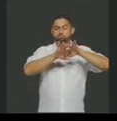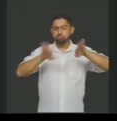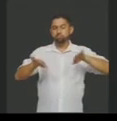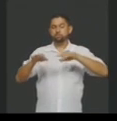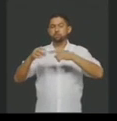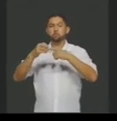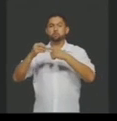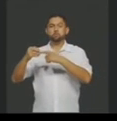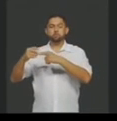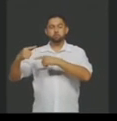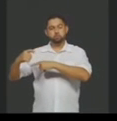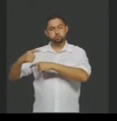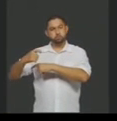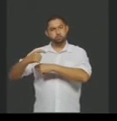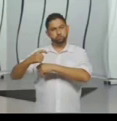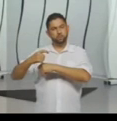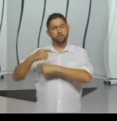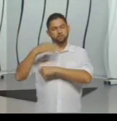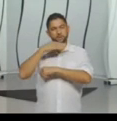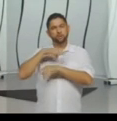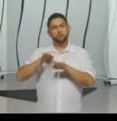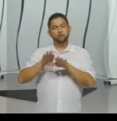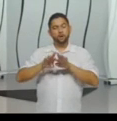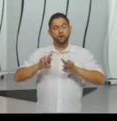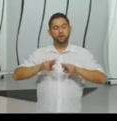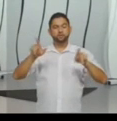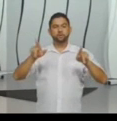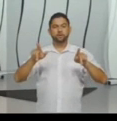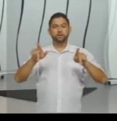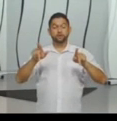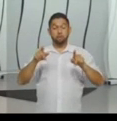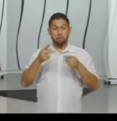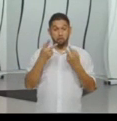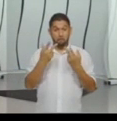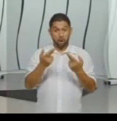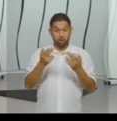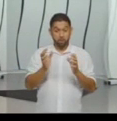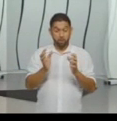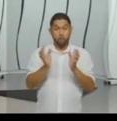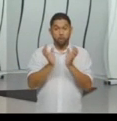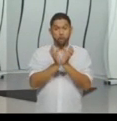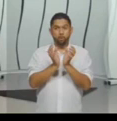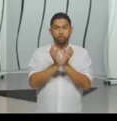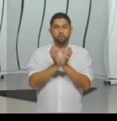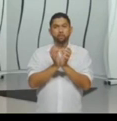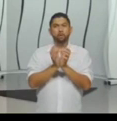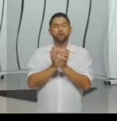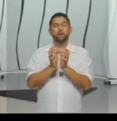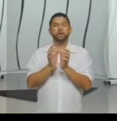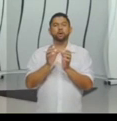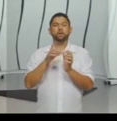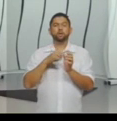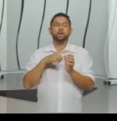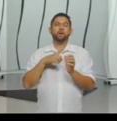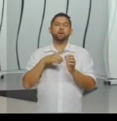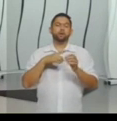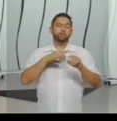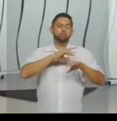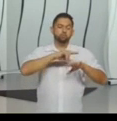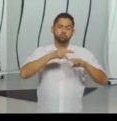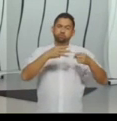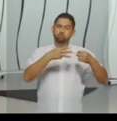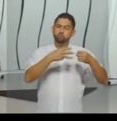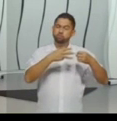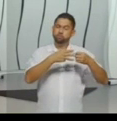ver um pouco mais essas diferenças, né? Dentre elas que protozoários são todos unicelulares. É isso a aula de